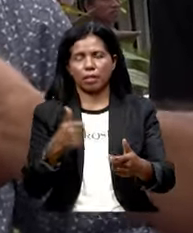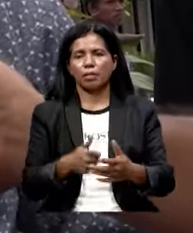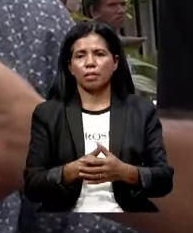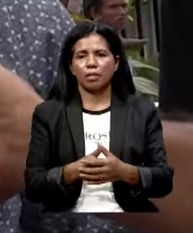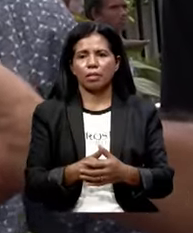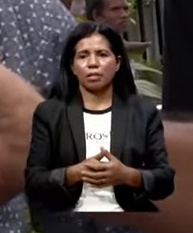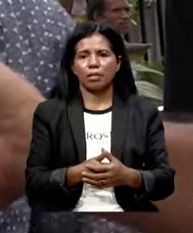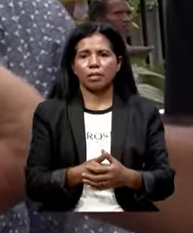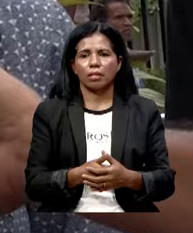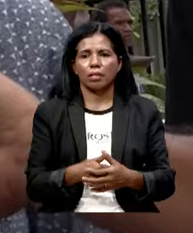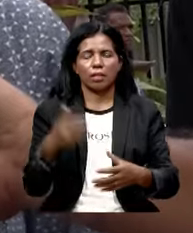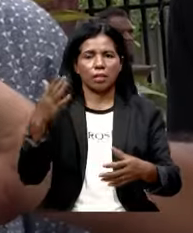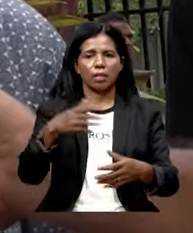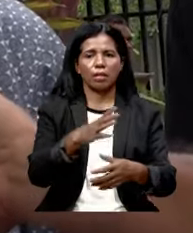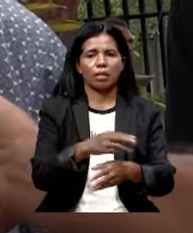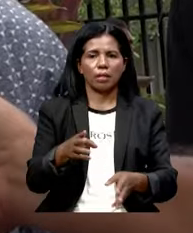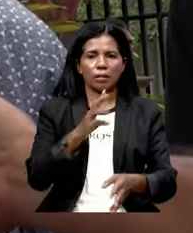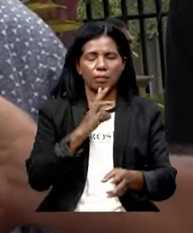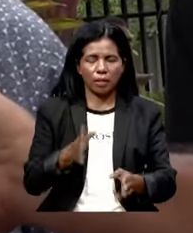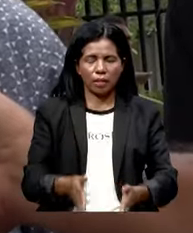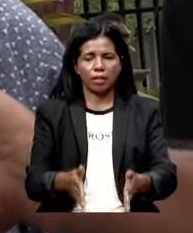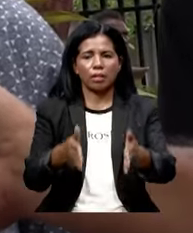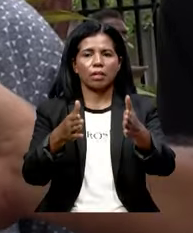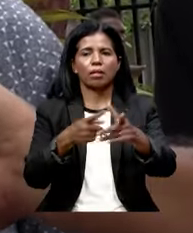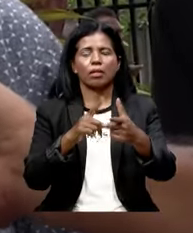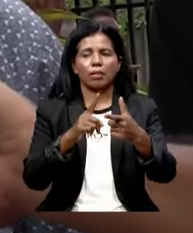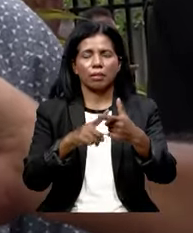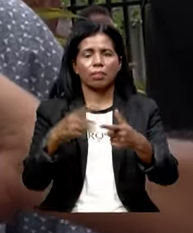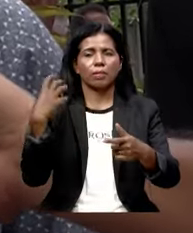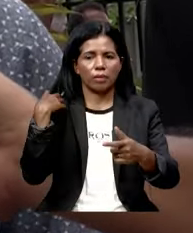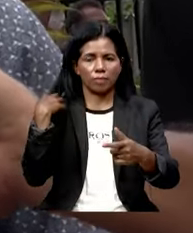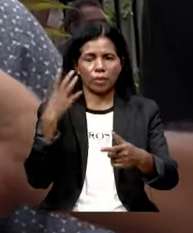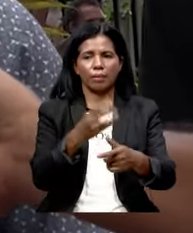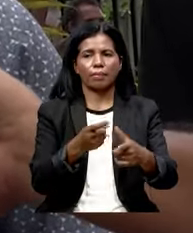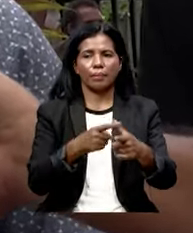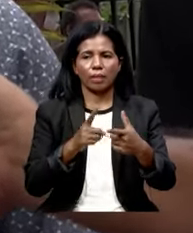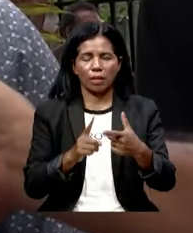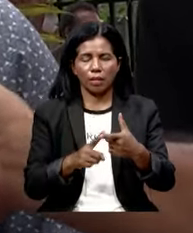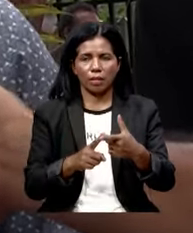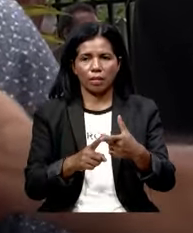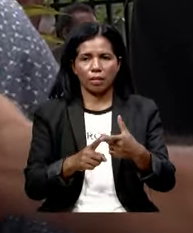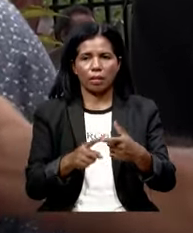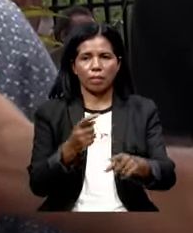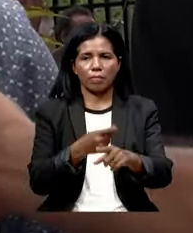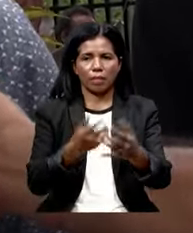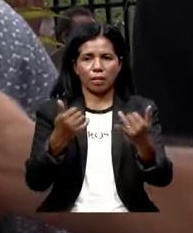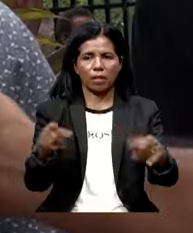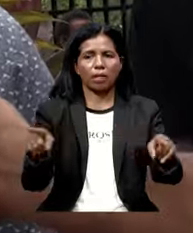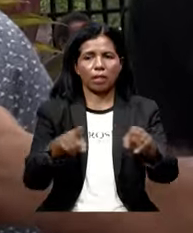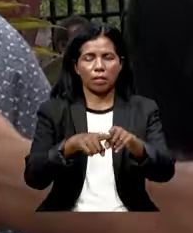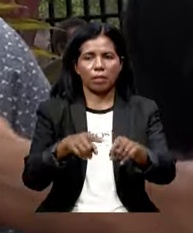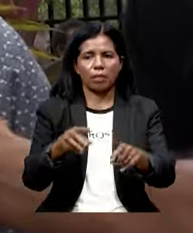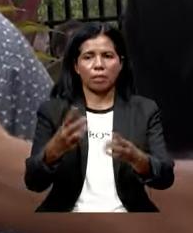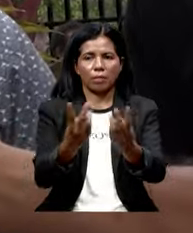iha baletas e nomos hanesa edifício e ao mesmo tempo há nesses muros na bem o